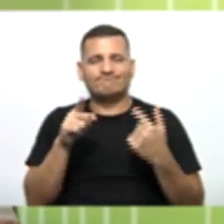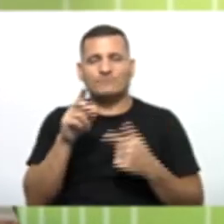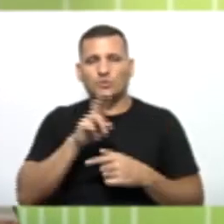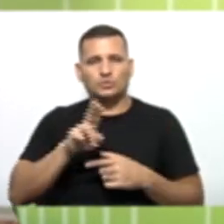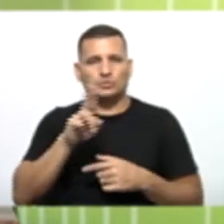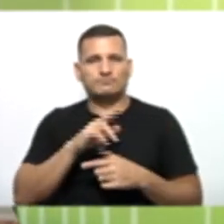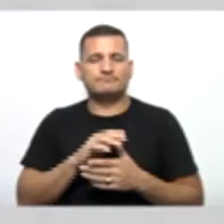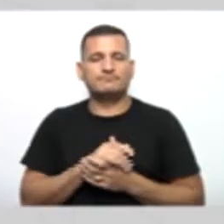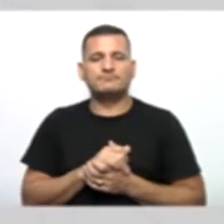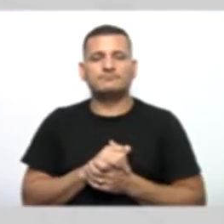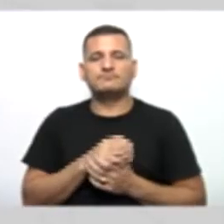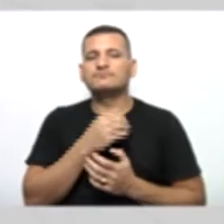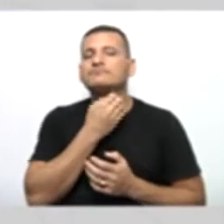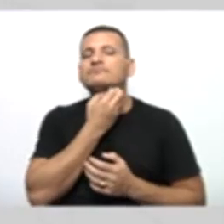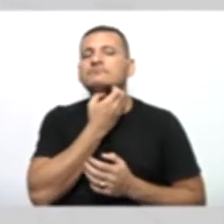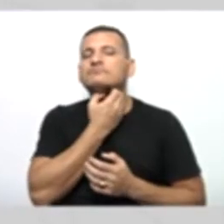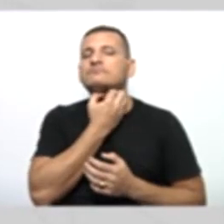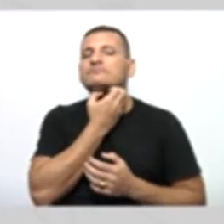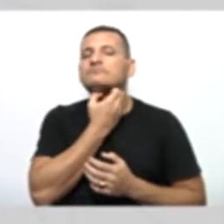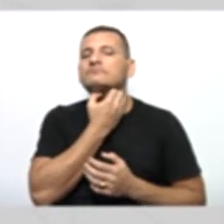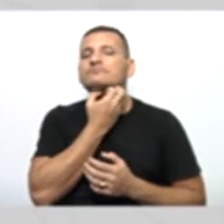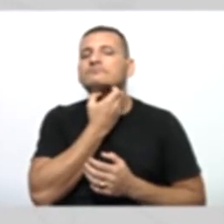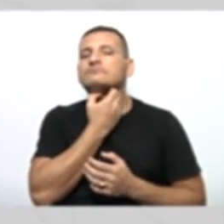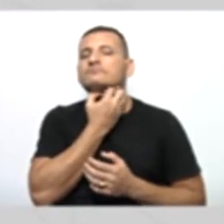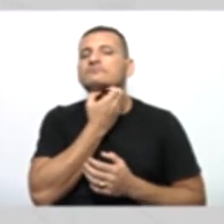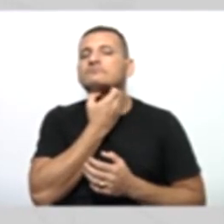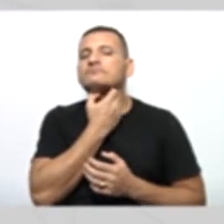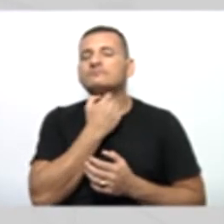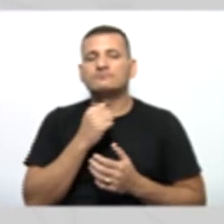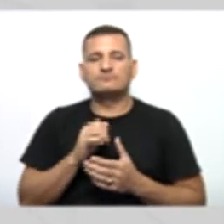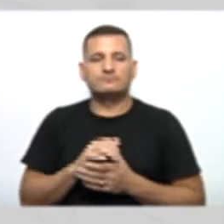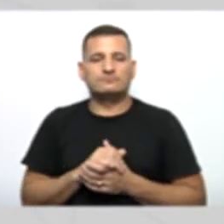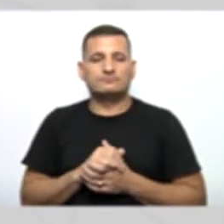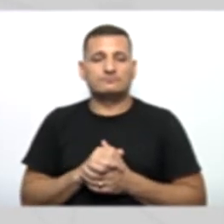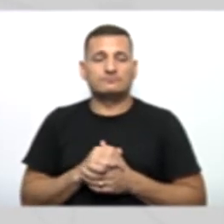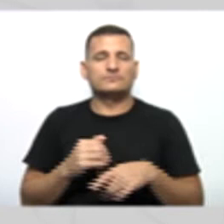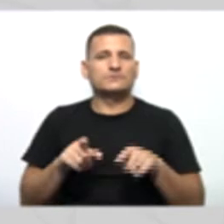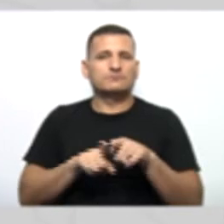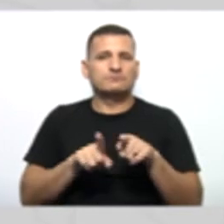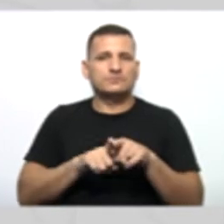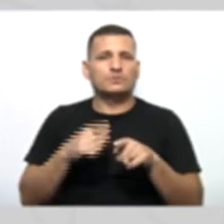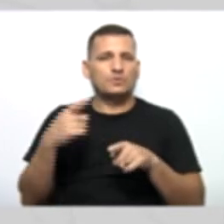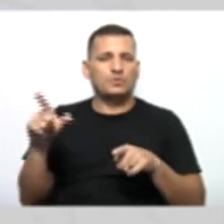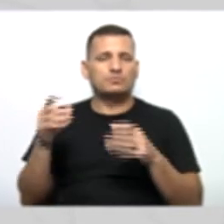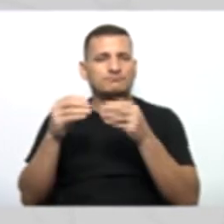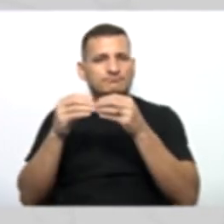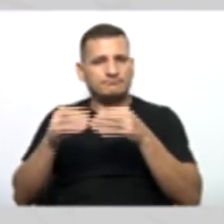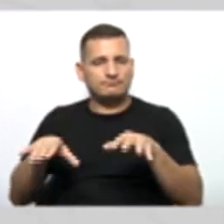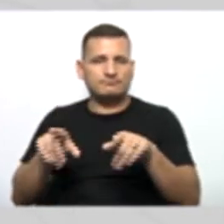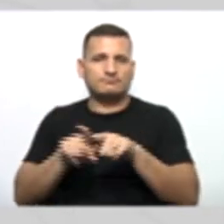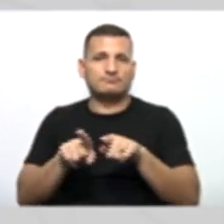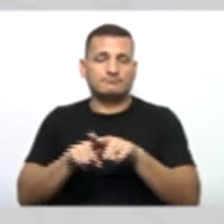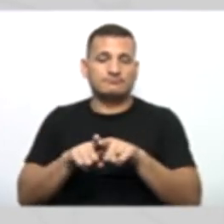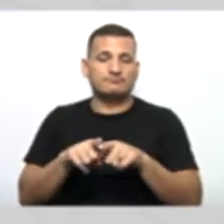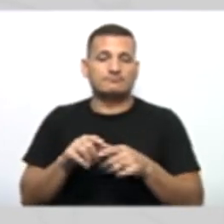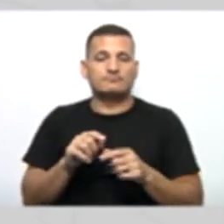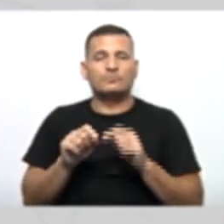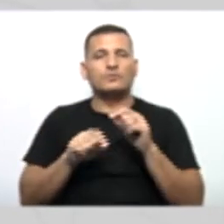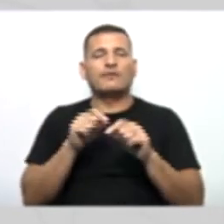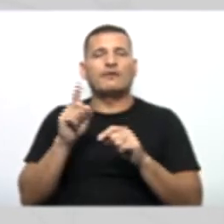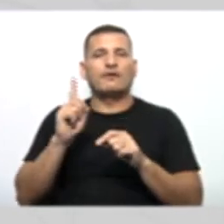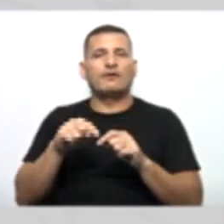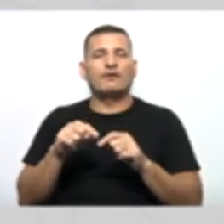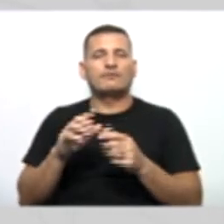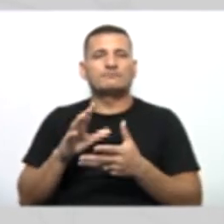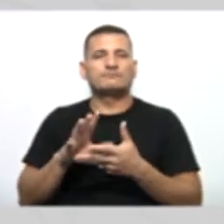E também podemos ter um outro impacto também muito importante, que é a extinção